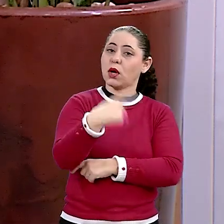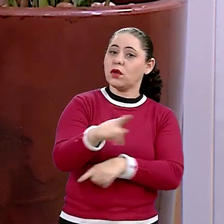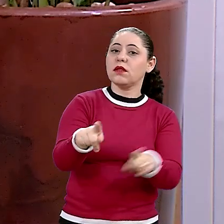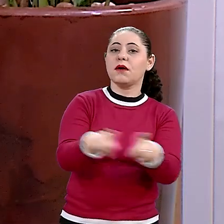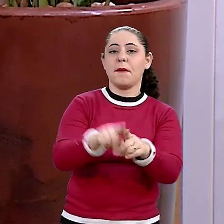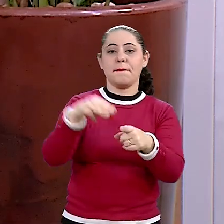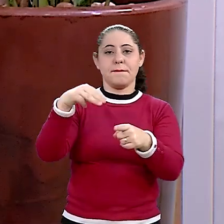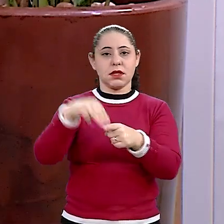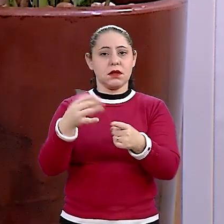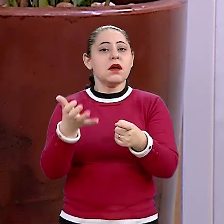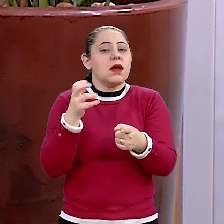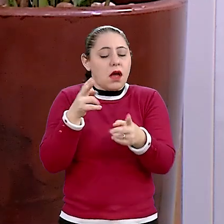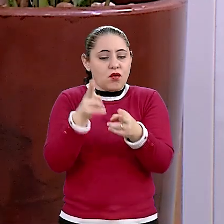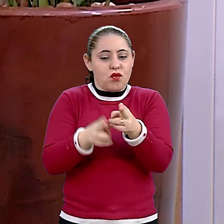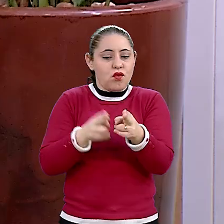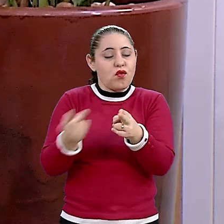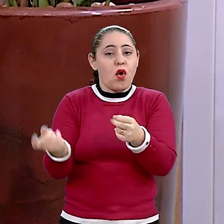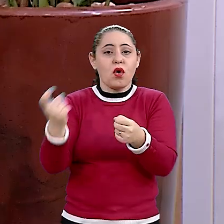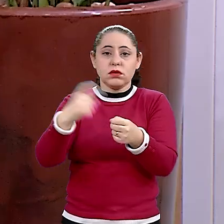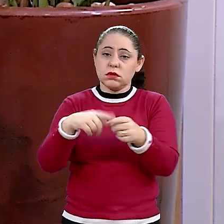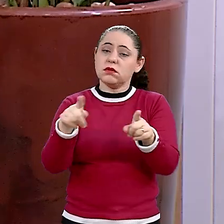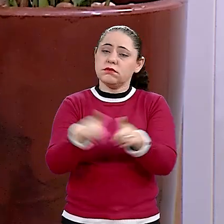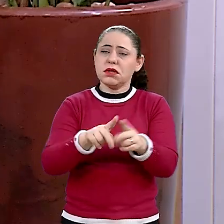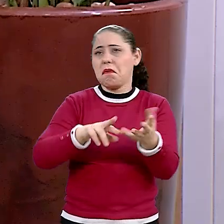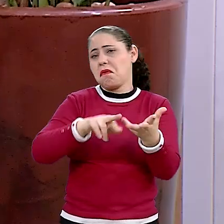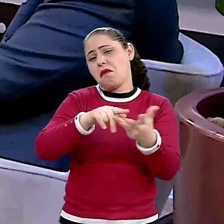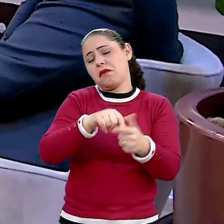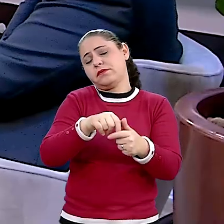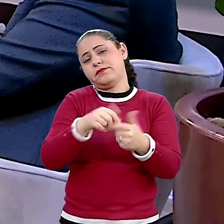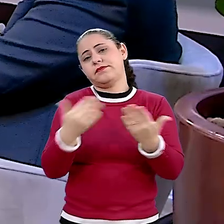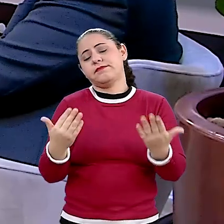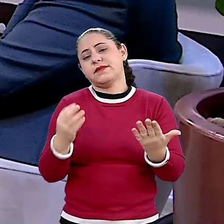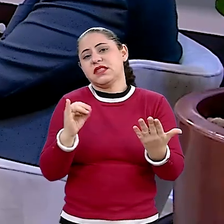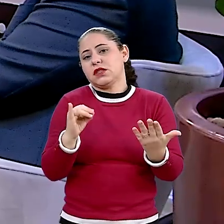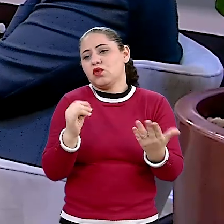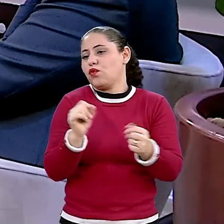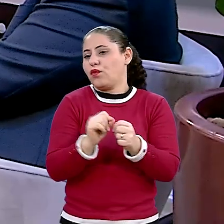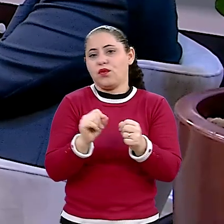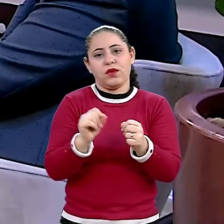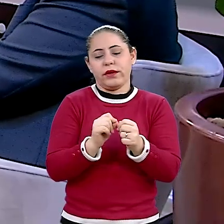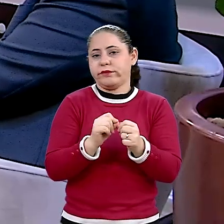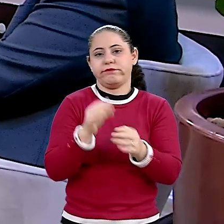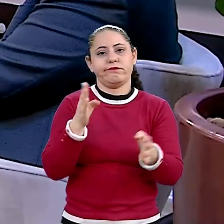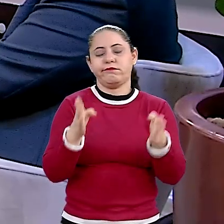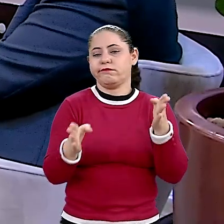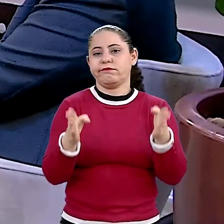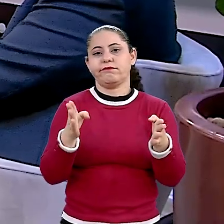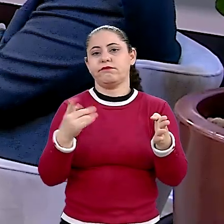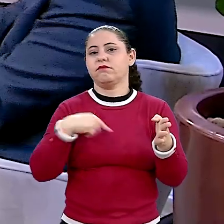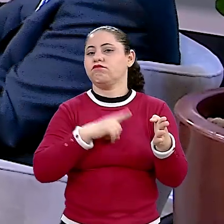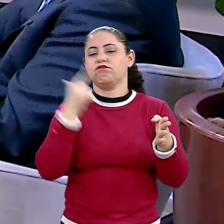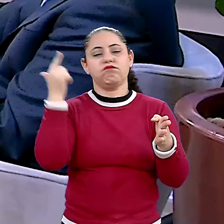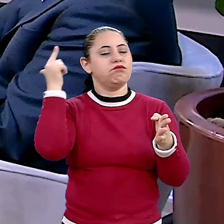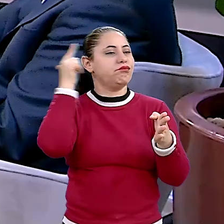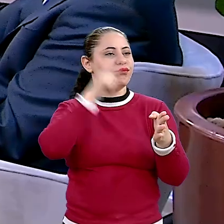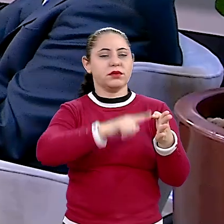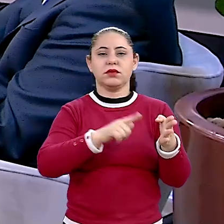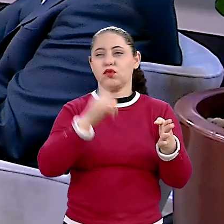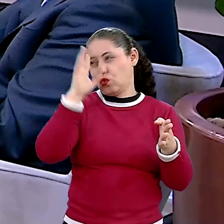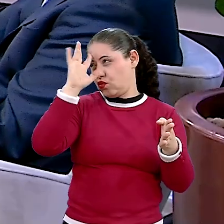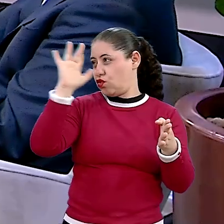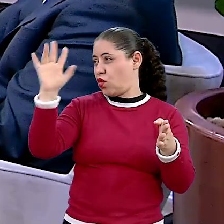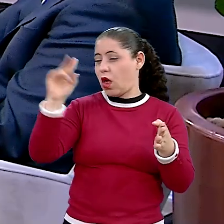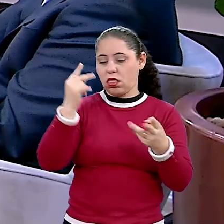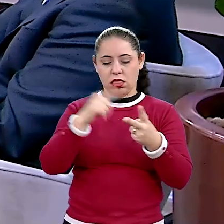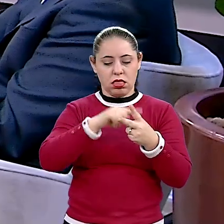pessoal de Miranda deseja a volta da ferrovia, etc. e tal. Se a gente não fizer primeiro esse trecho, a gente não vai conseguir sonhar